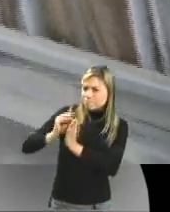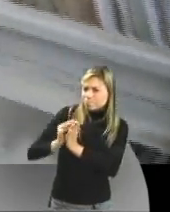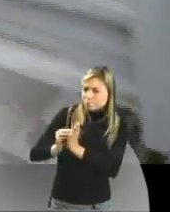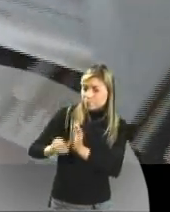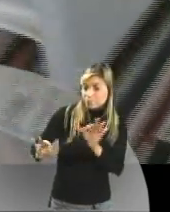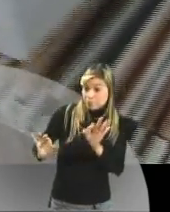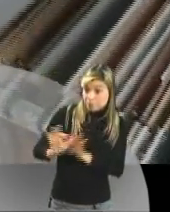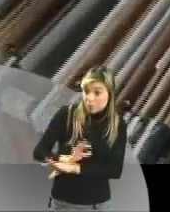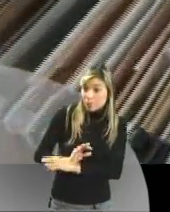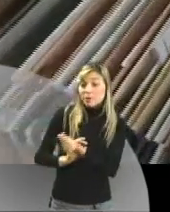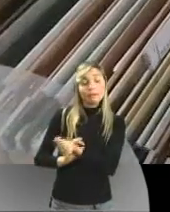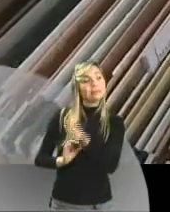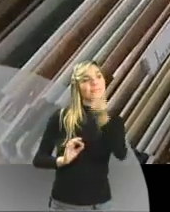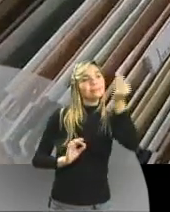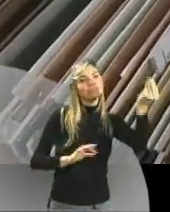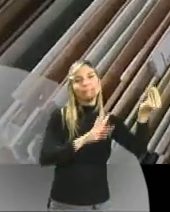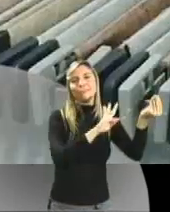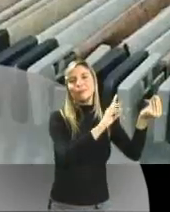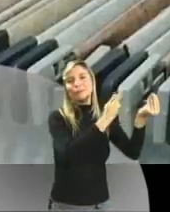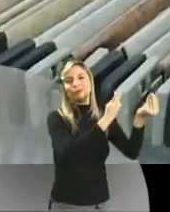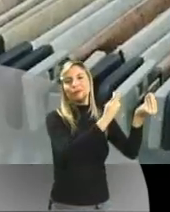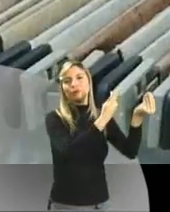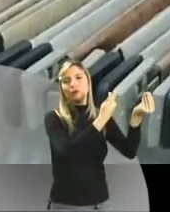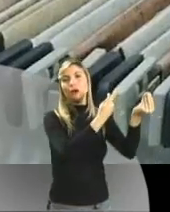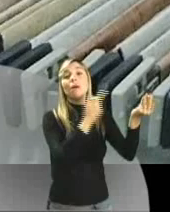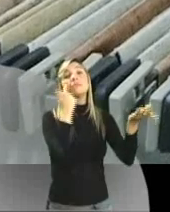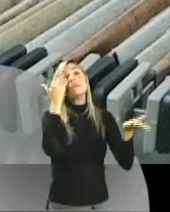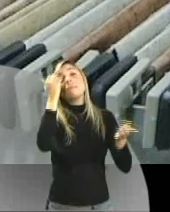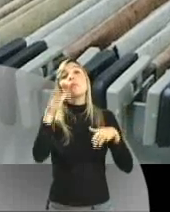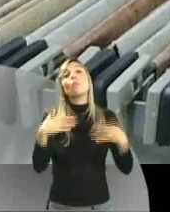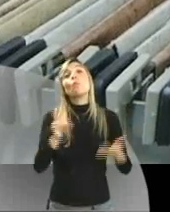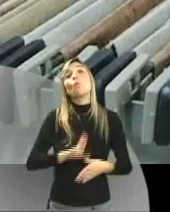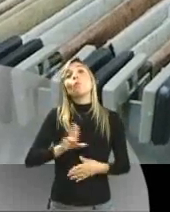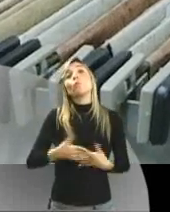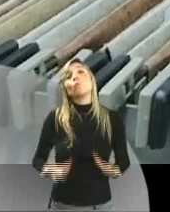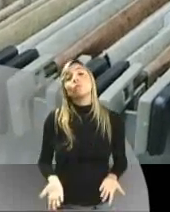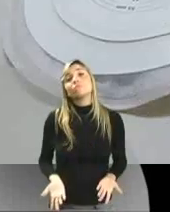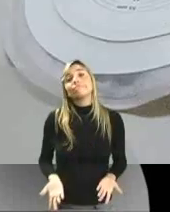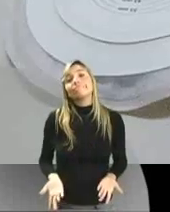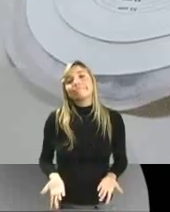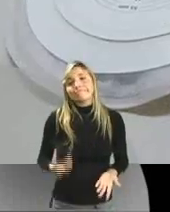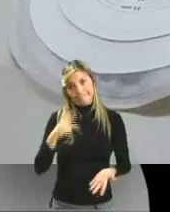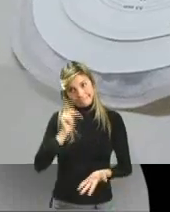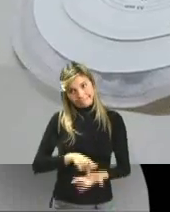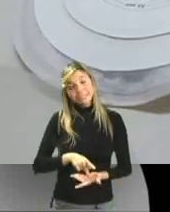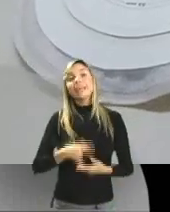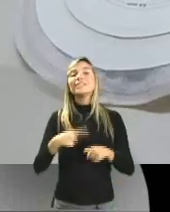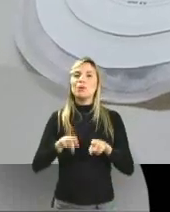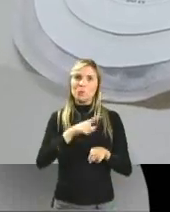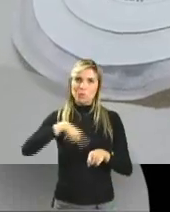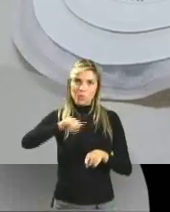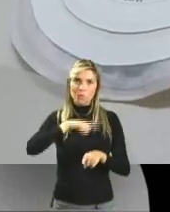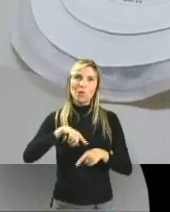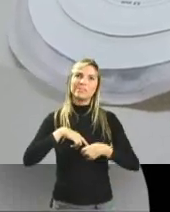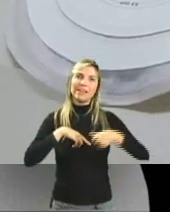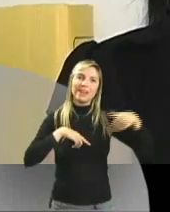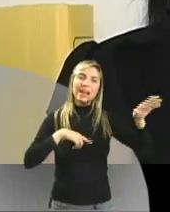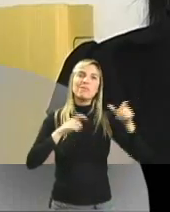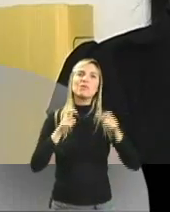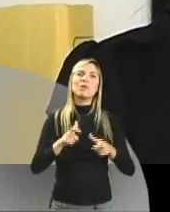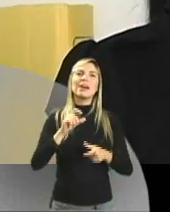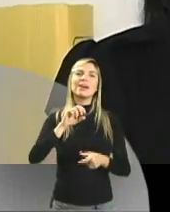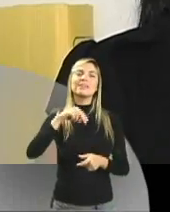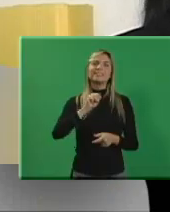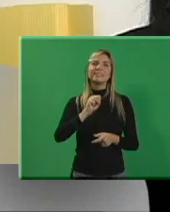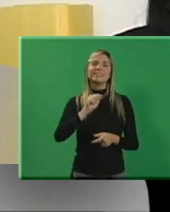relatório no qual conste qual a bolsa que ele vai precisar usar. Feito isso, nós encaminhamos ao PAN Sagrada